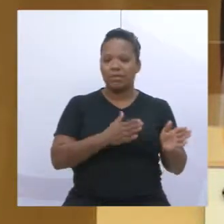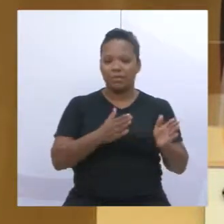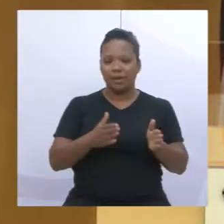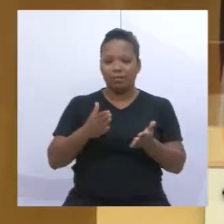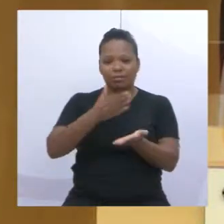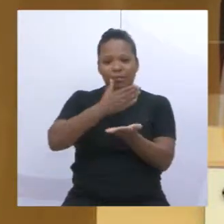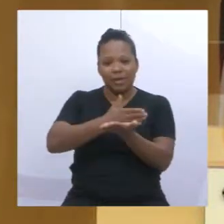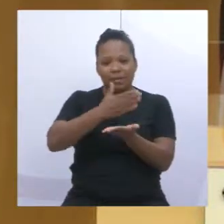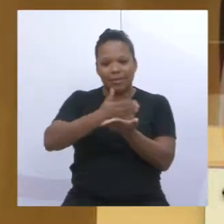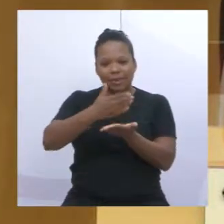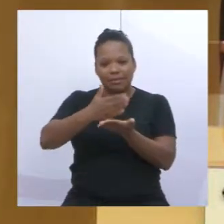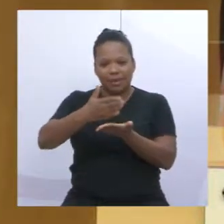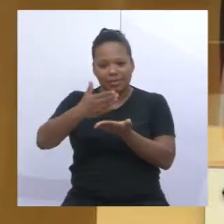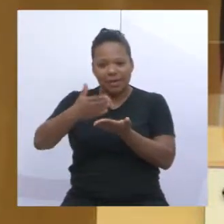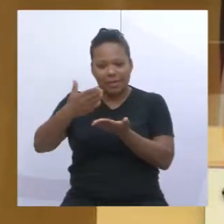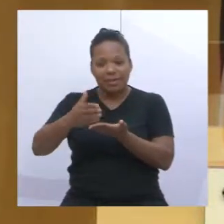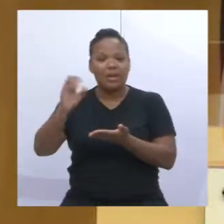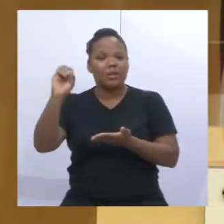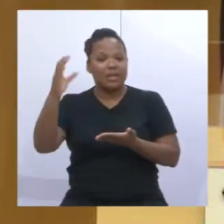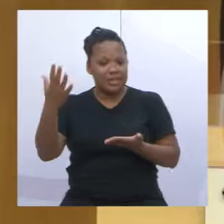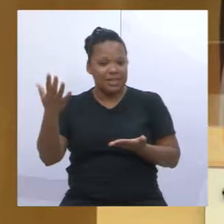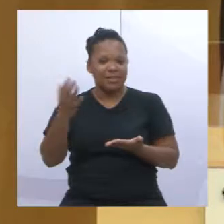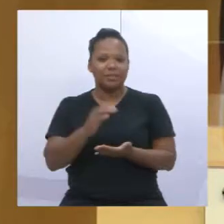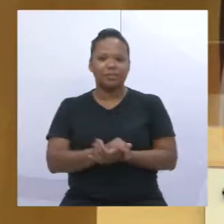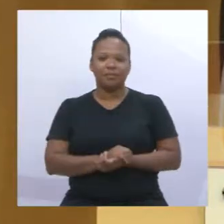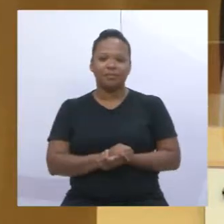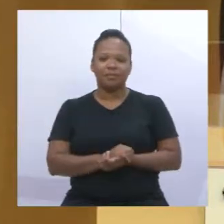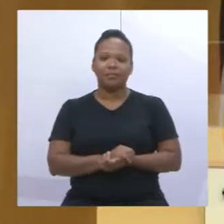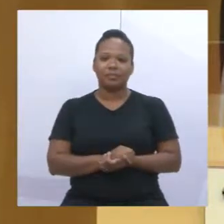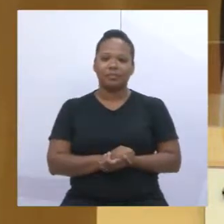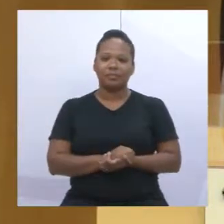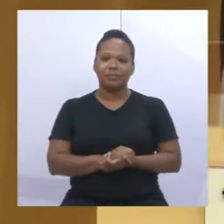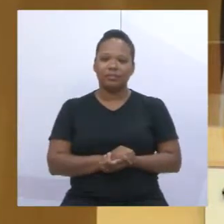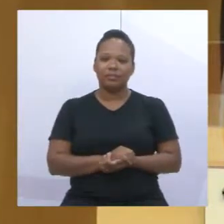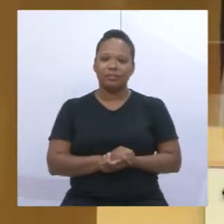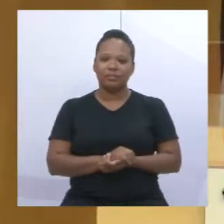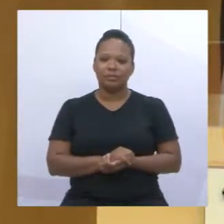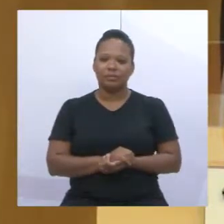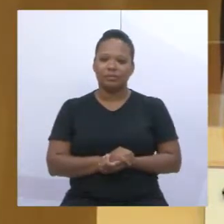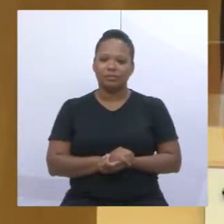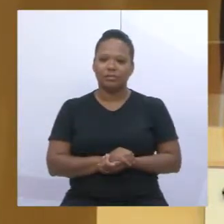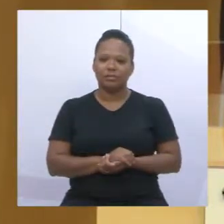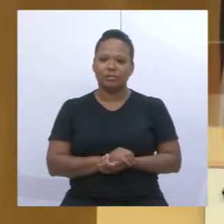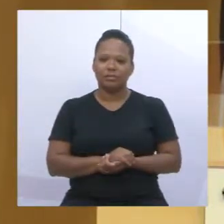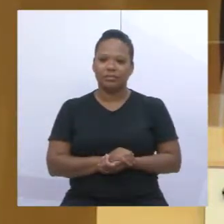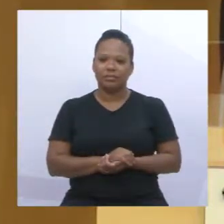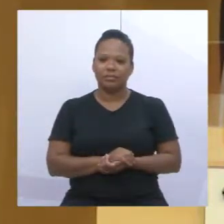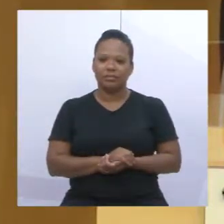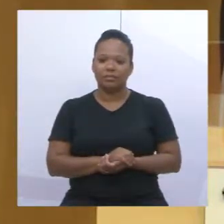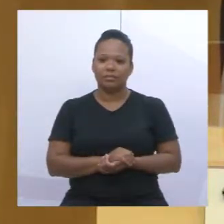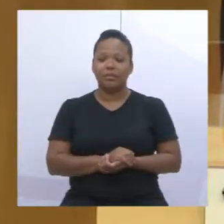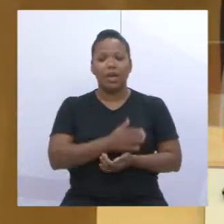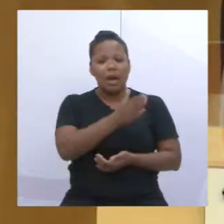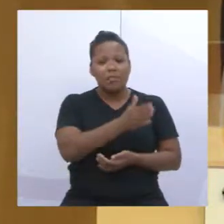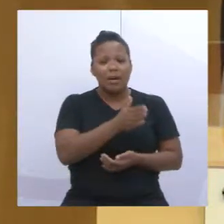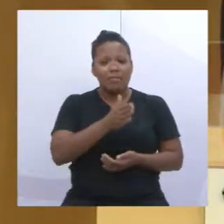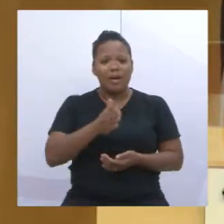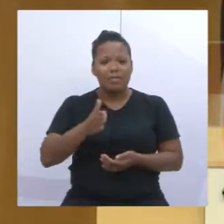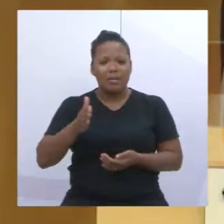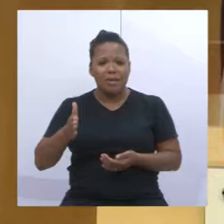dependente aí hoje, não só na nossa cidade, mas eu acho que no nosso estado e no nosso país. Olha o